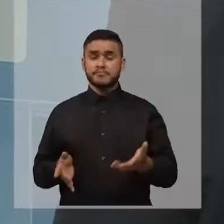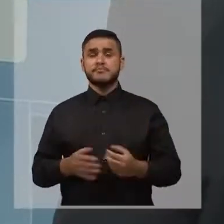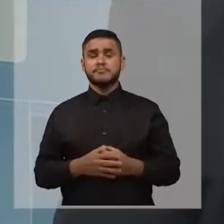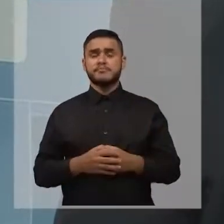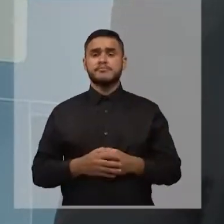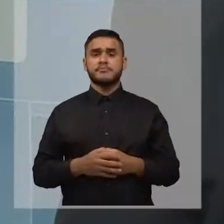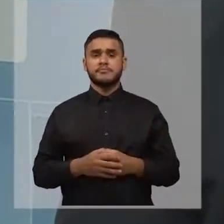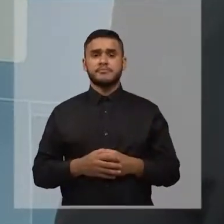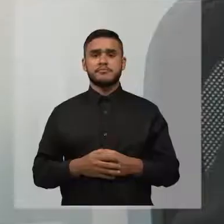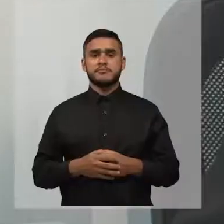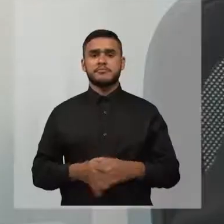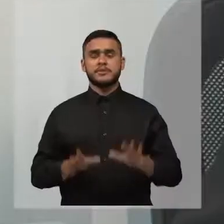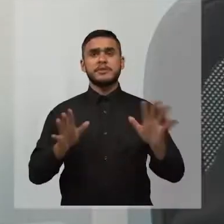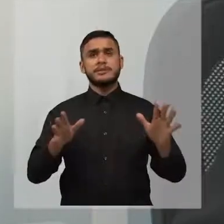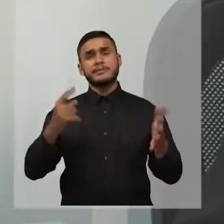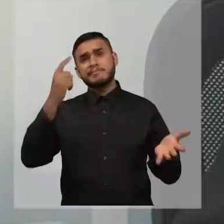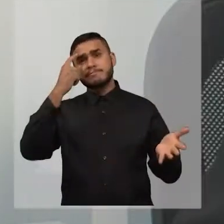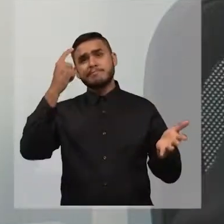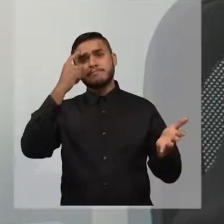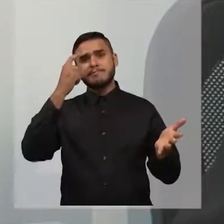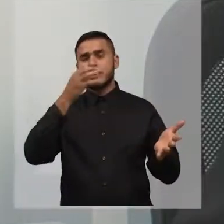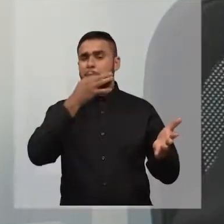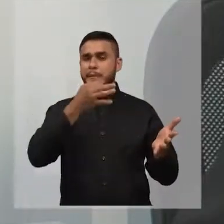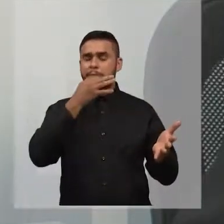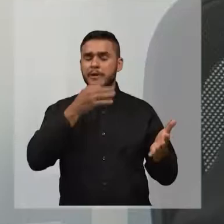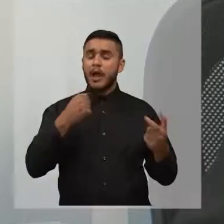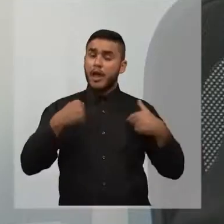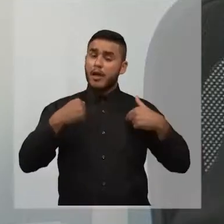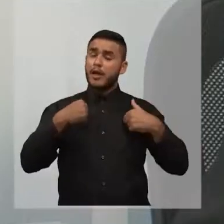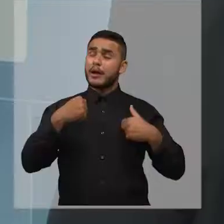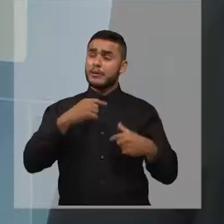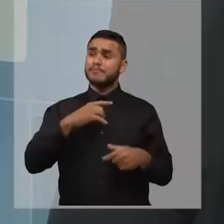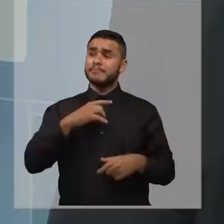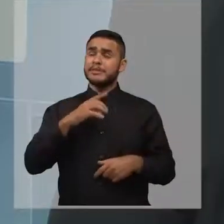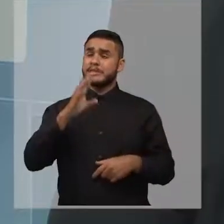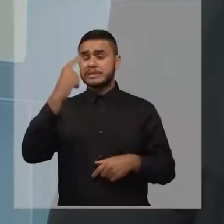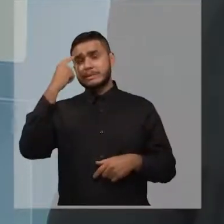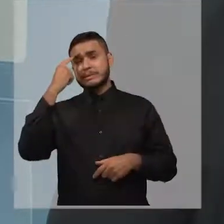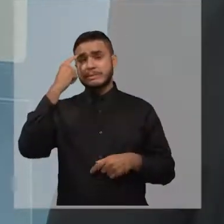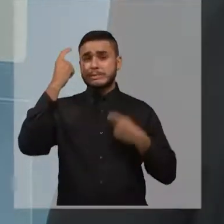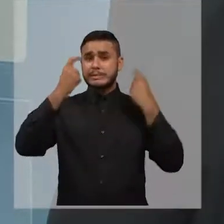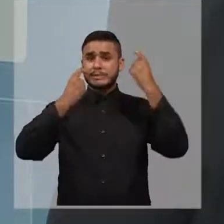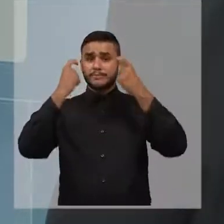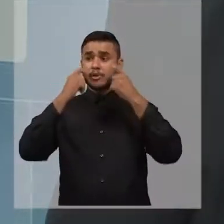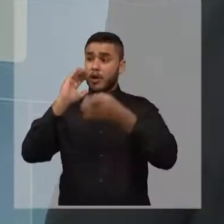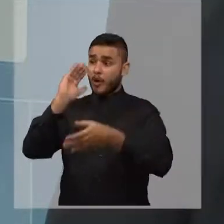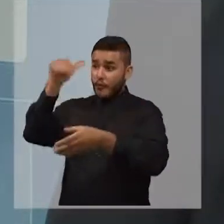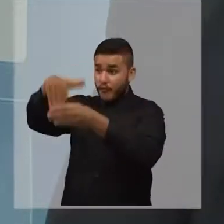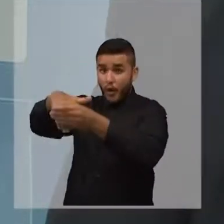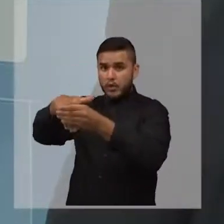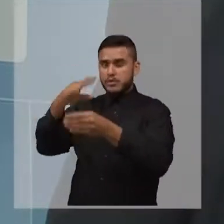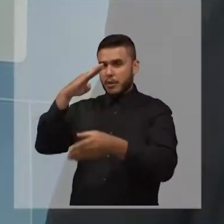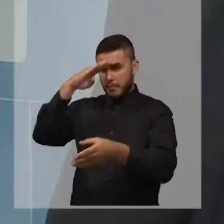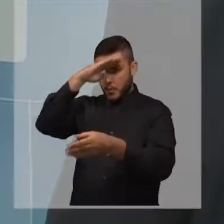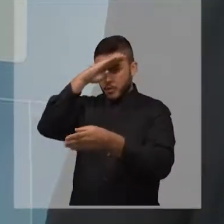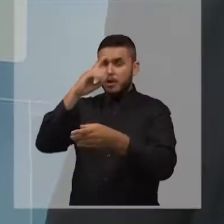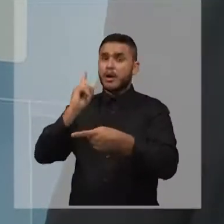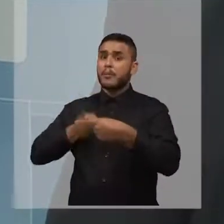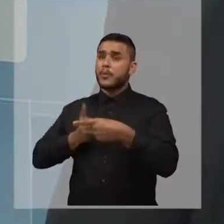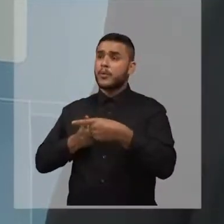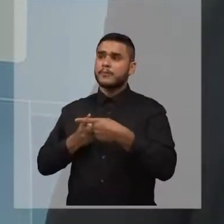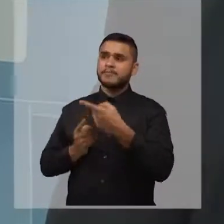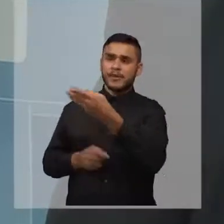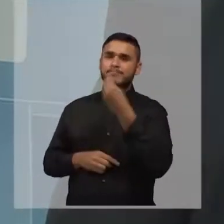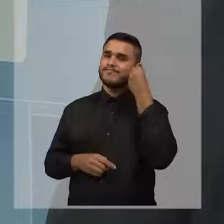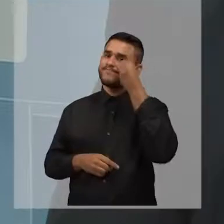Luiz, eu vou parar de me intuir essas coisas. Agora, era o grande medo que eu tinha de voltar do Bolsonaro, era justamente a falta de